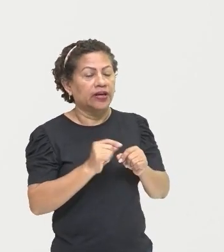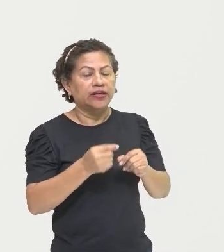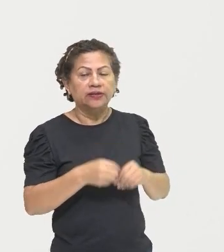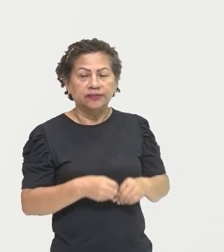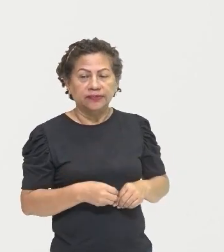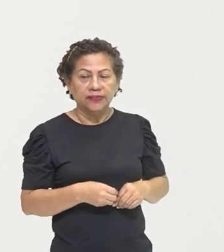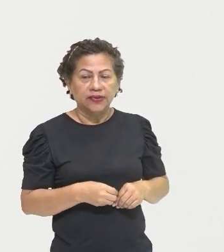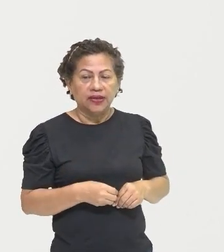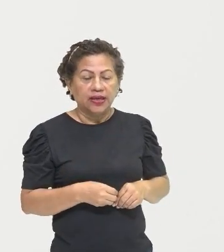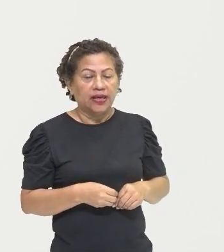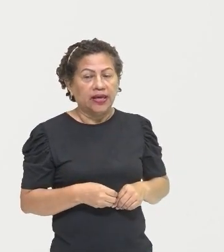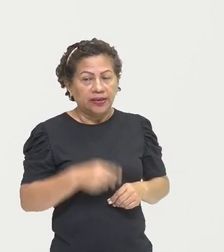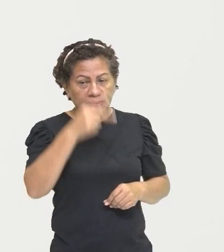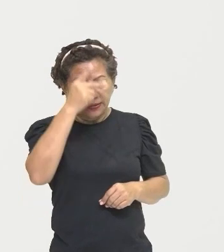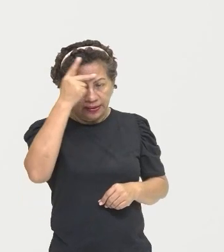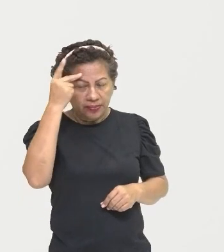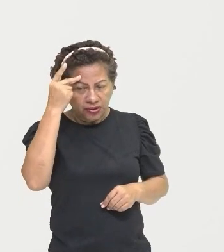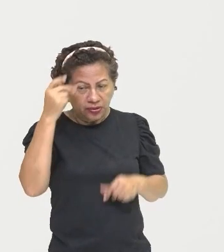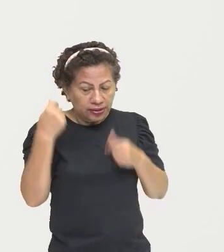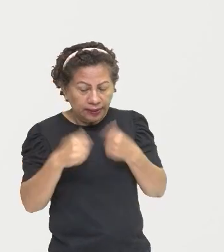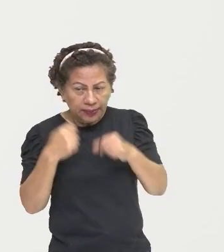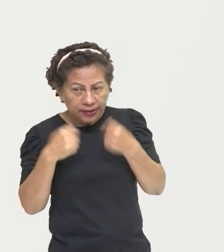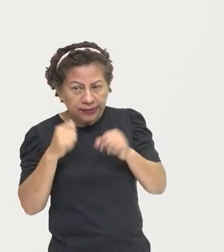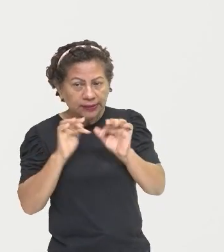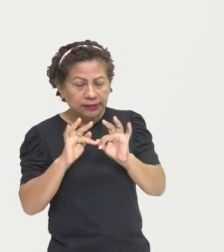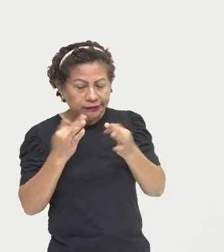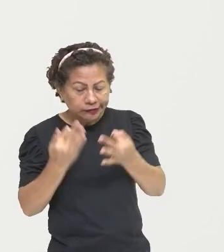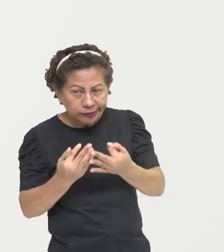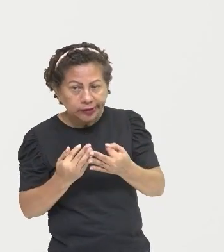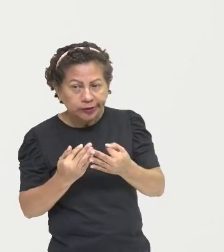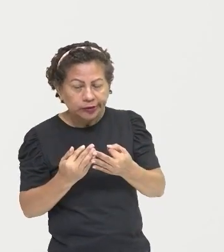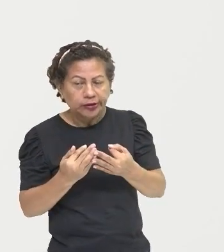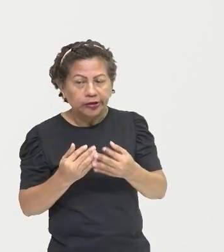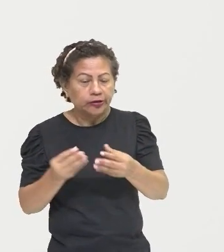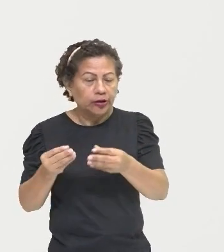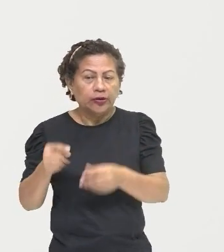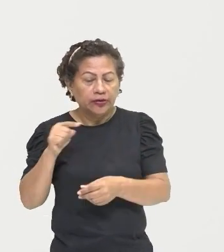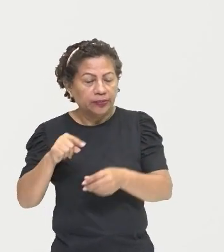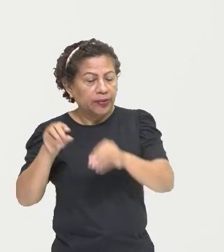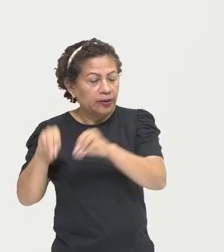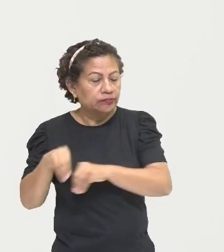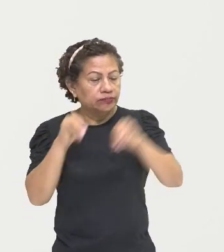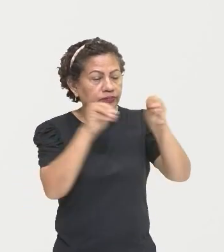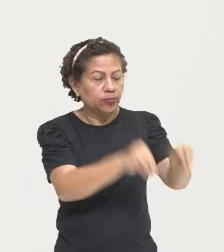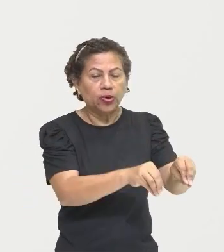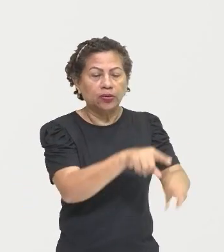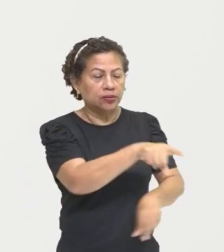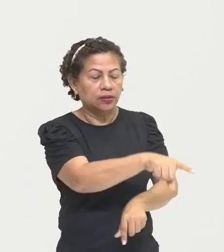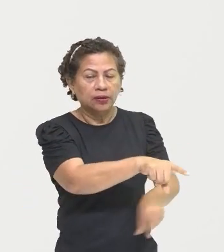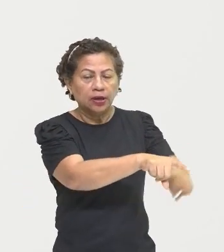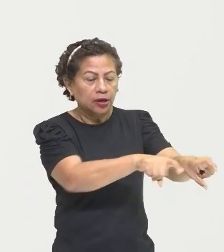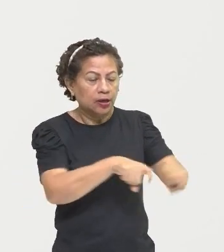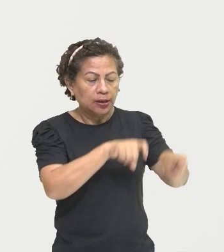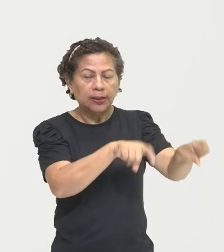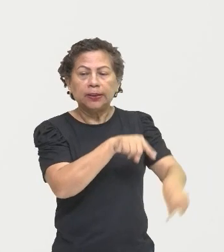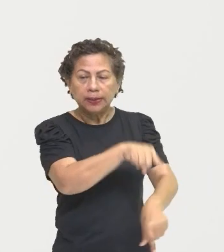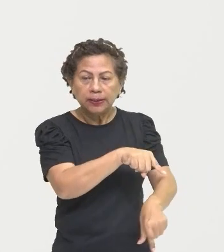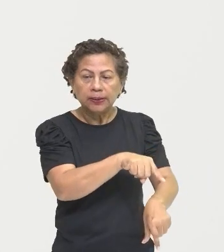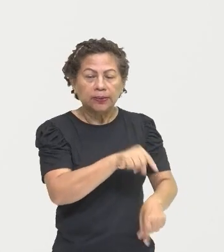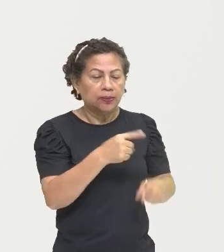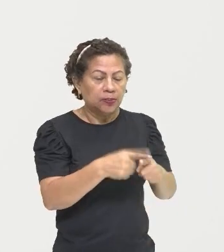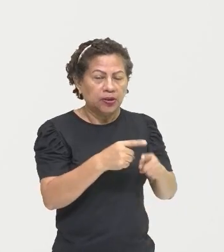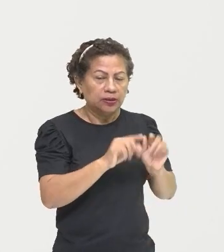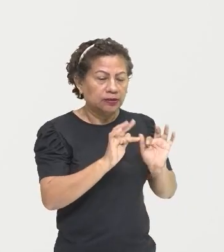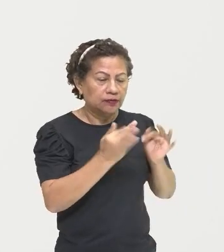entendam isso, por favor. Eu sei que é um assunto delicado, mas que vocês compreendam o seguinte: Essa ação do MST é